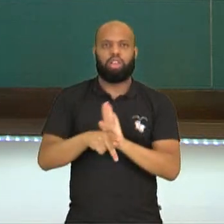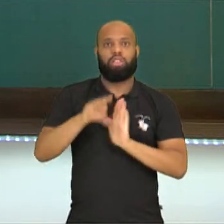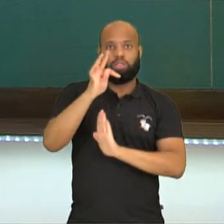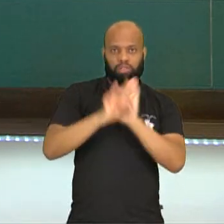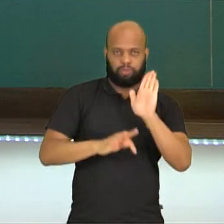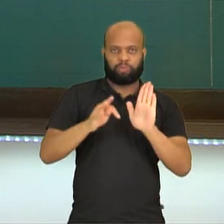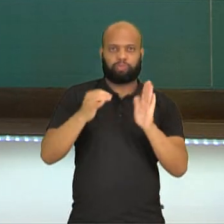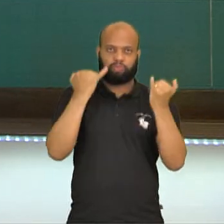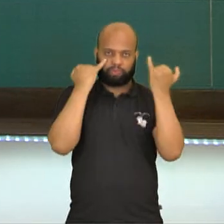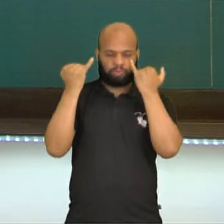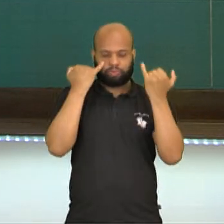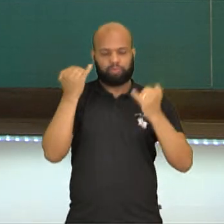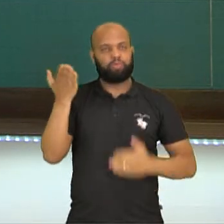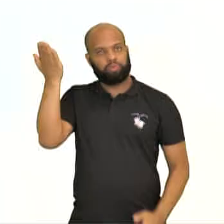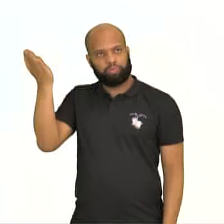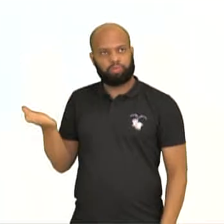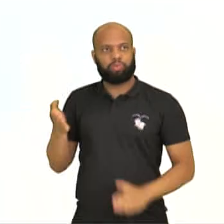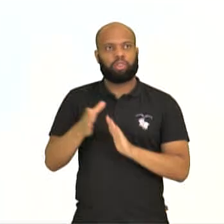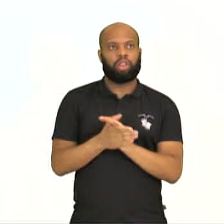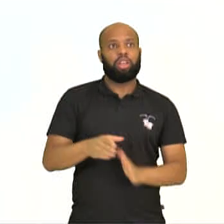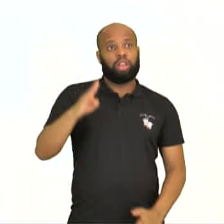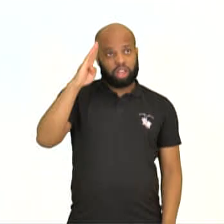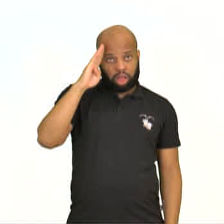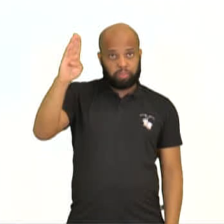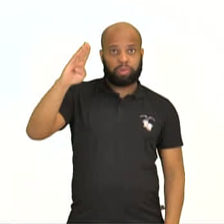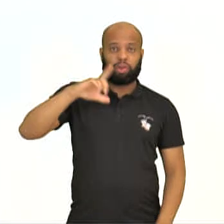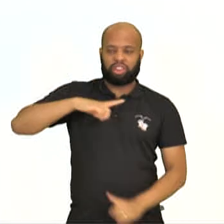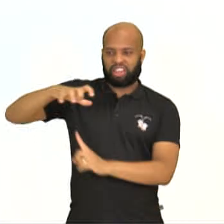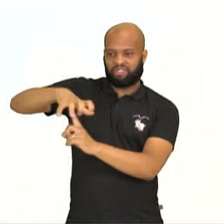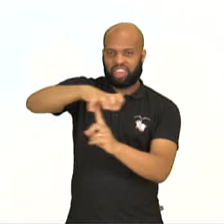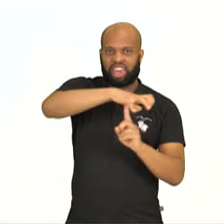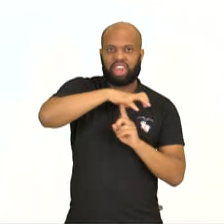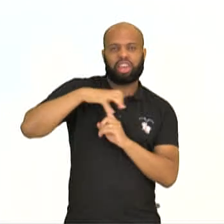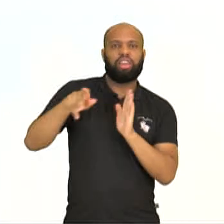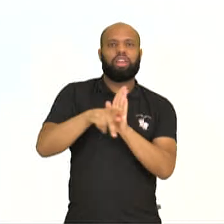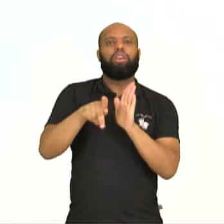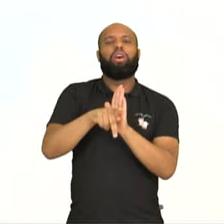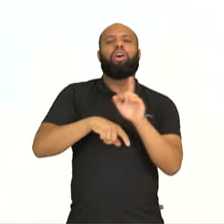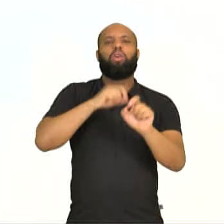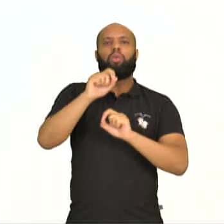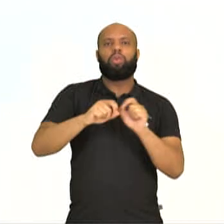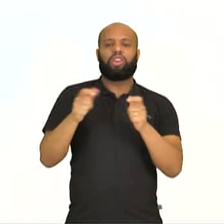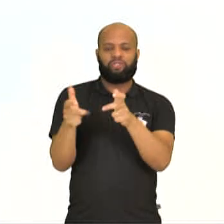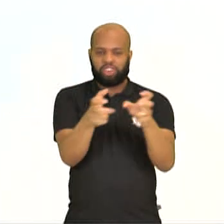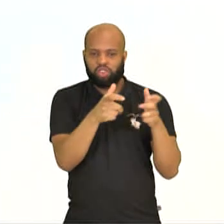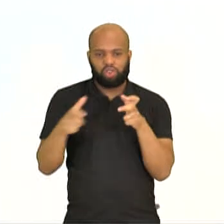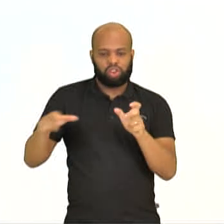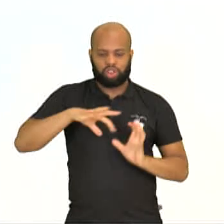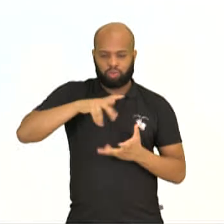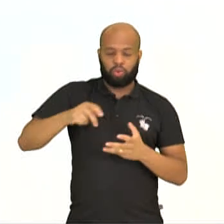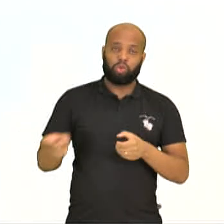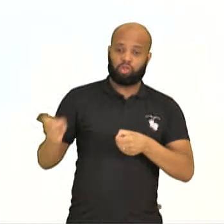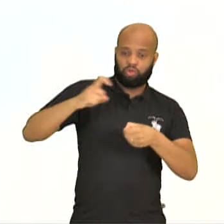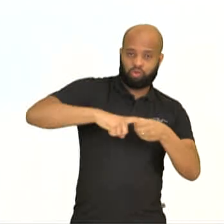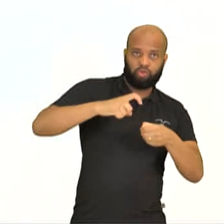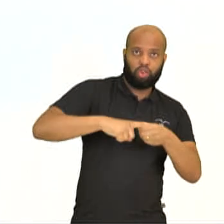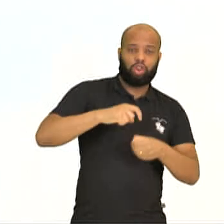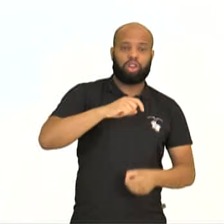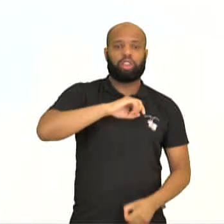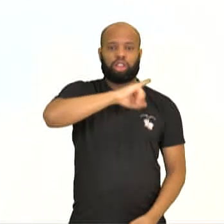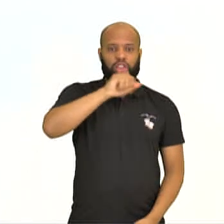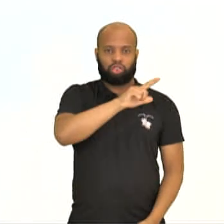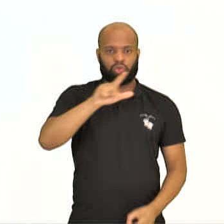na notícia. Observem, a principal feira de videogames do mundo retornará em junho de 2021, como um